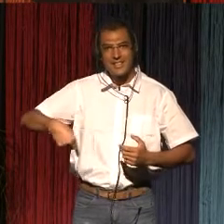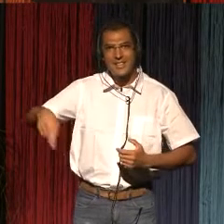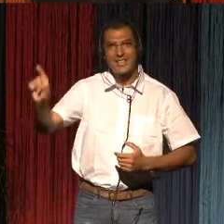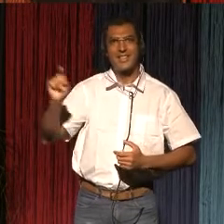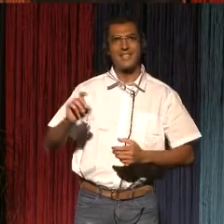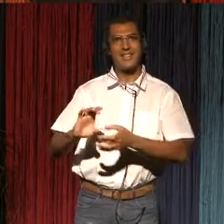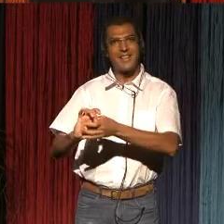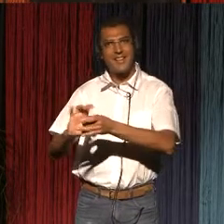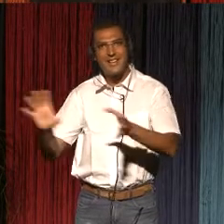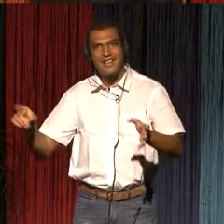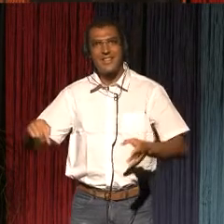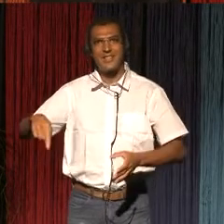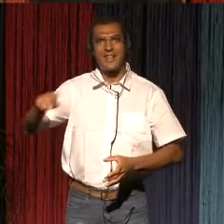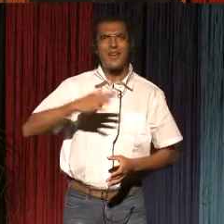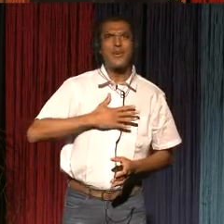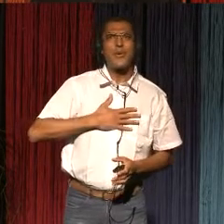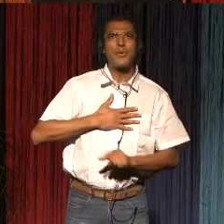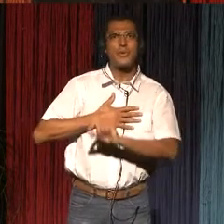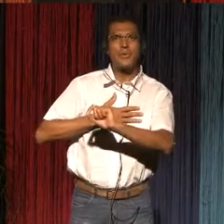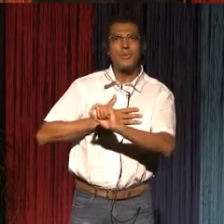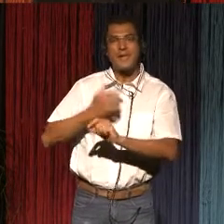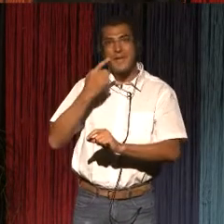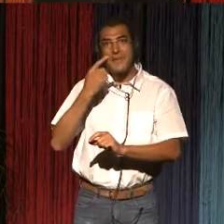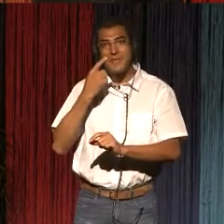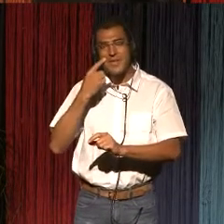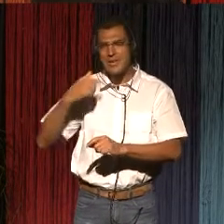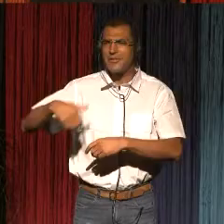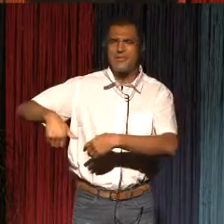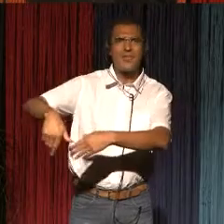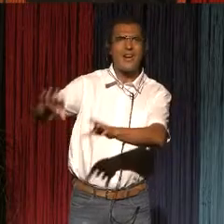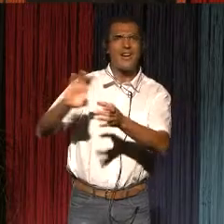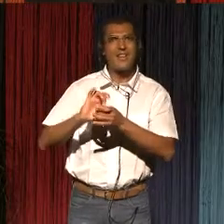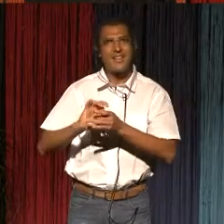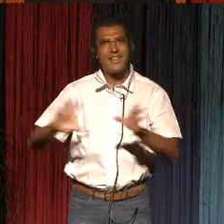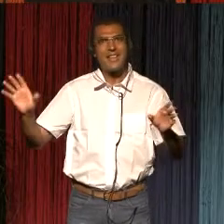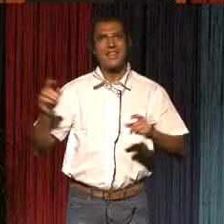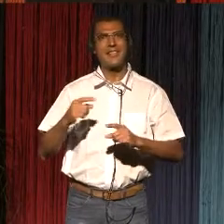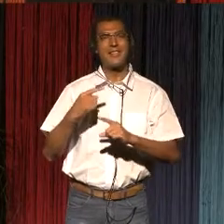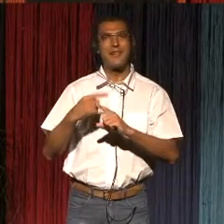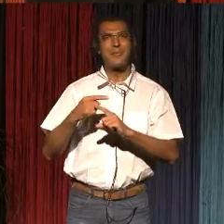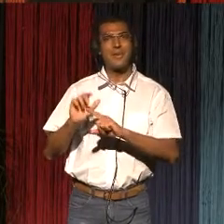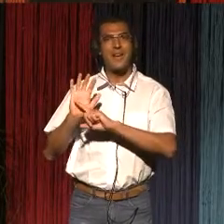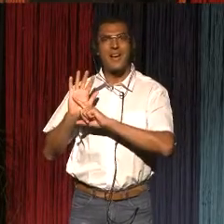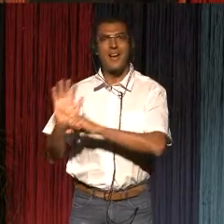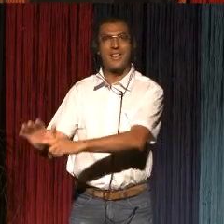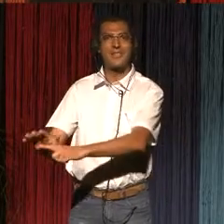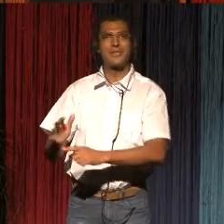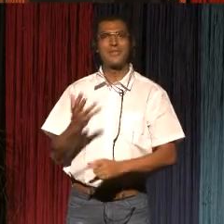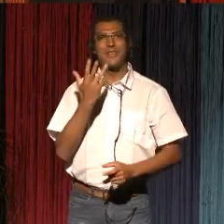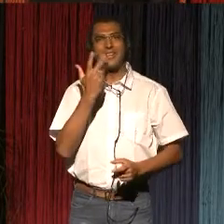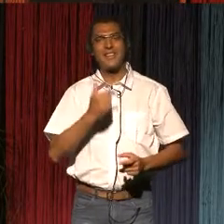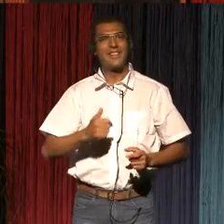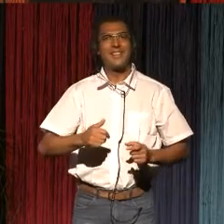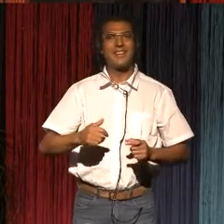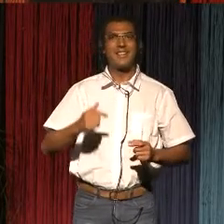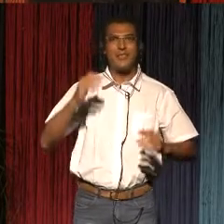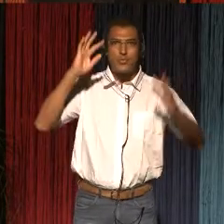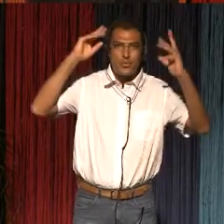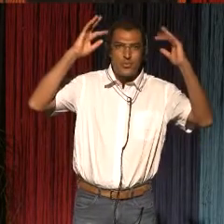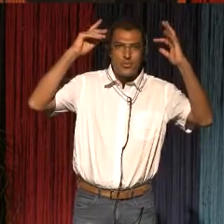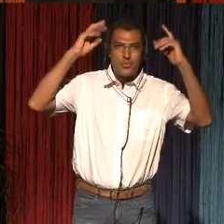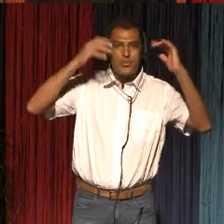essas atividades desafiarem essas funções executivas, elas vão ajudar a melhorar essas funções muito mais que